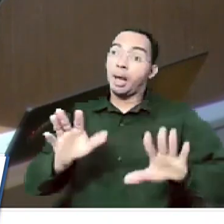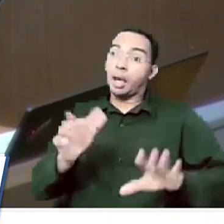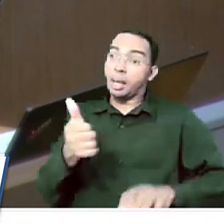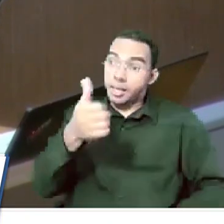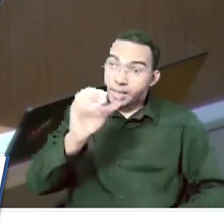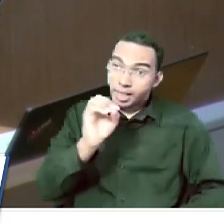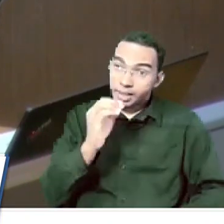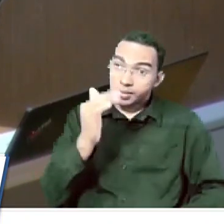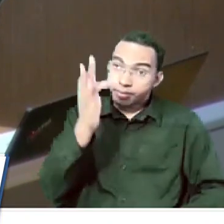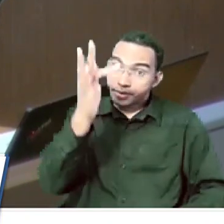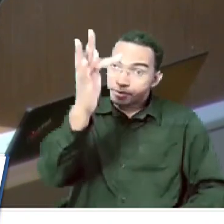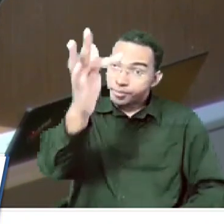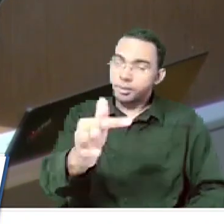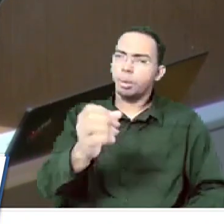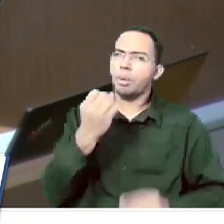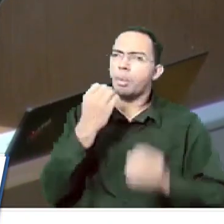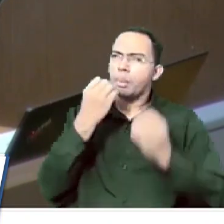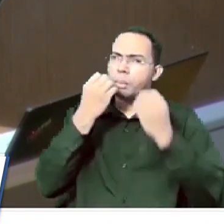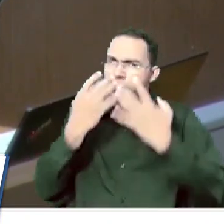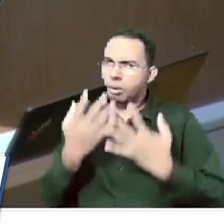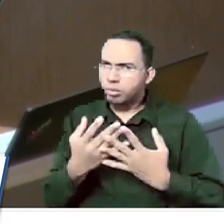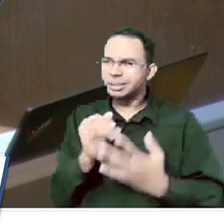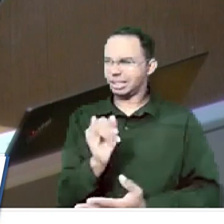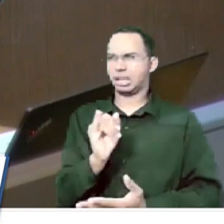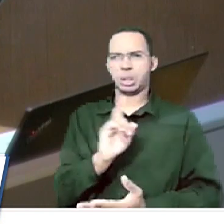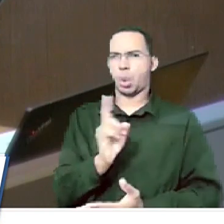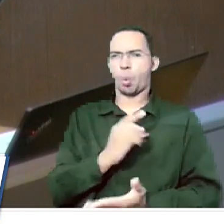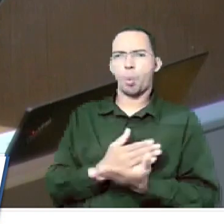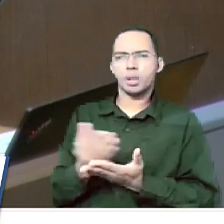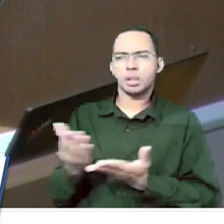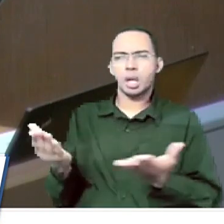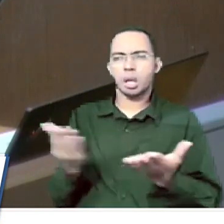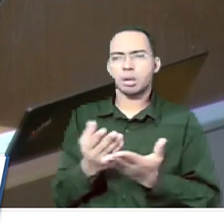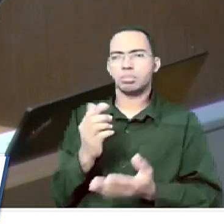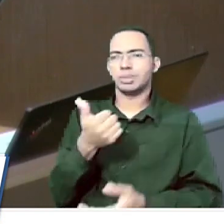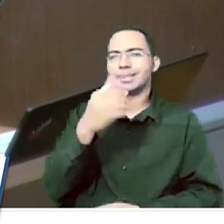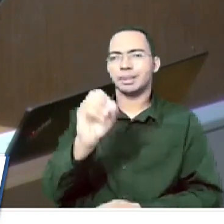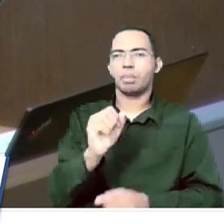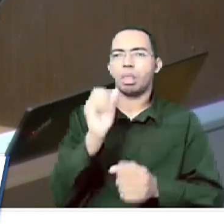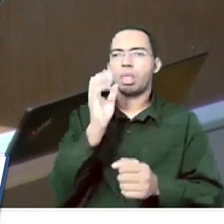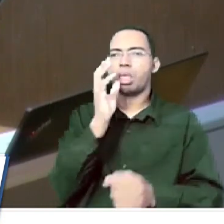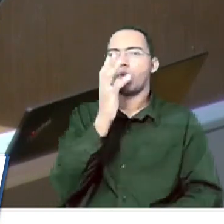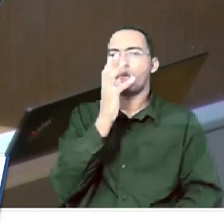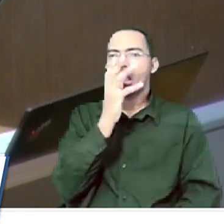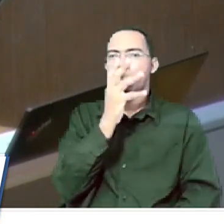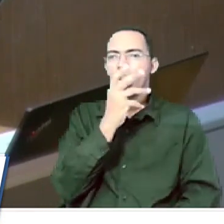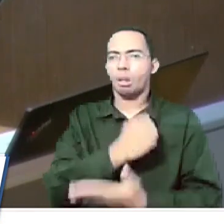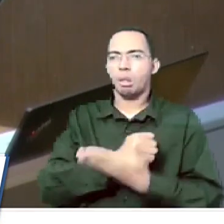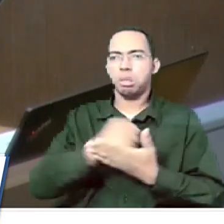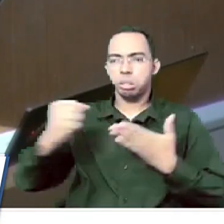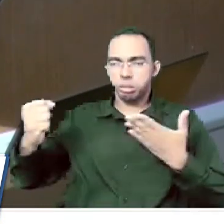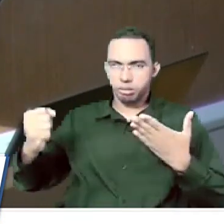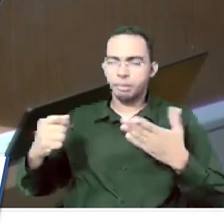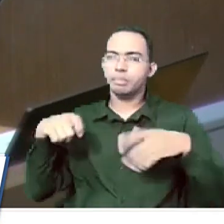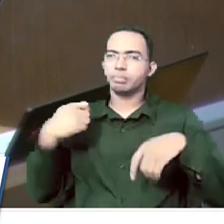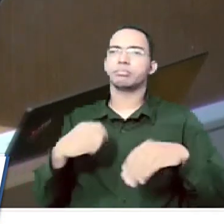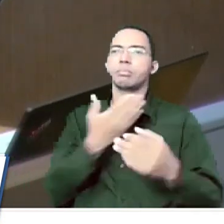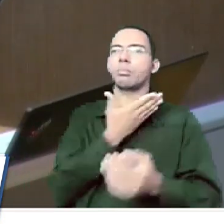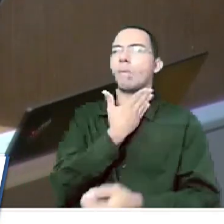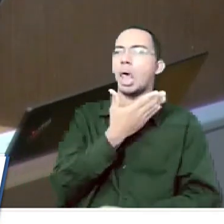vai estar bom. Se não começar agora, esses 10 anos vão sempre se passando. Então tem que ter bate-papo,